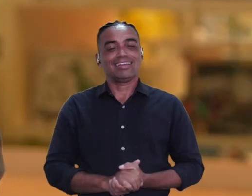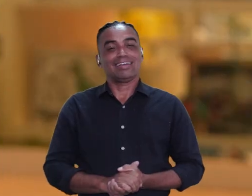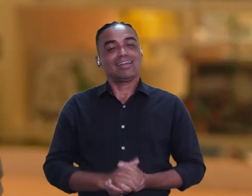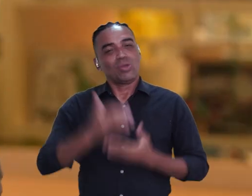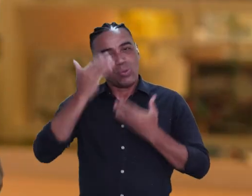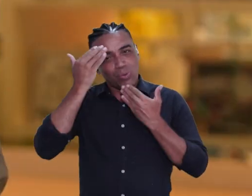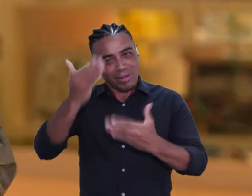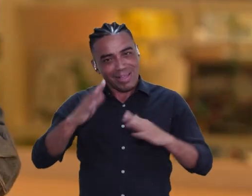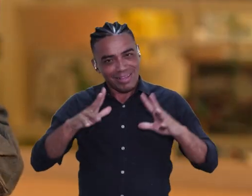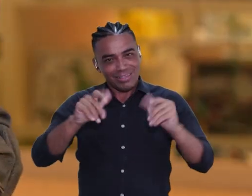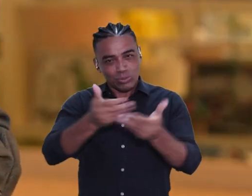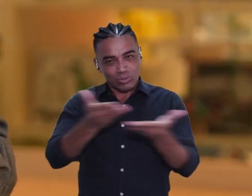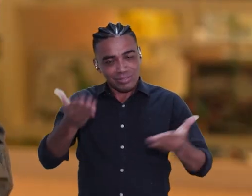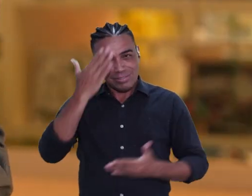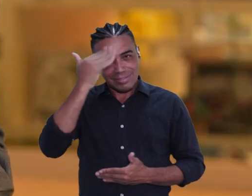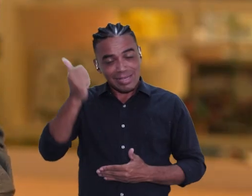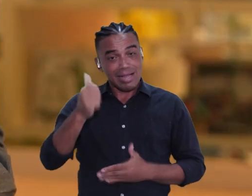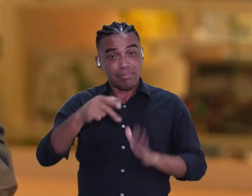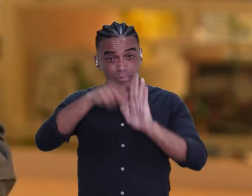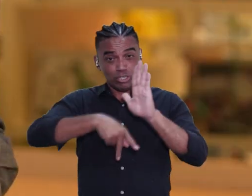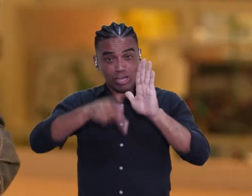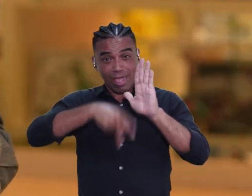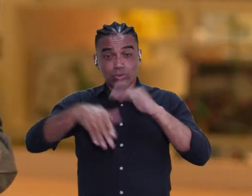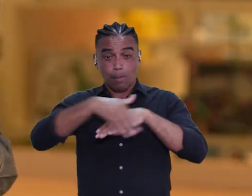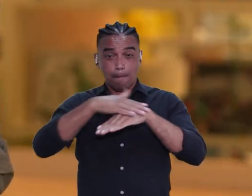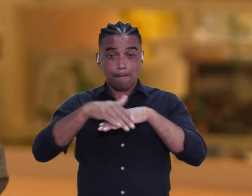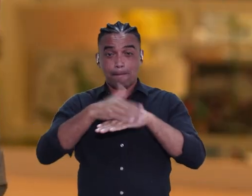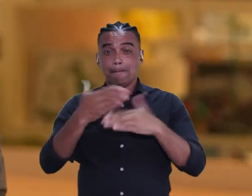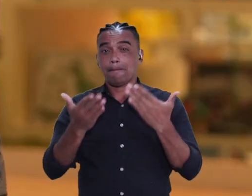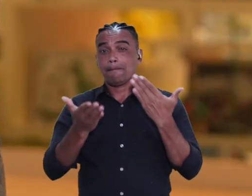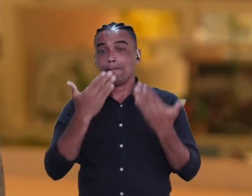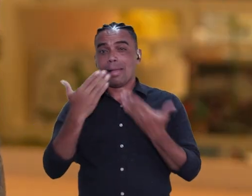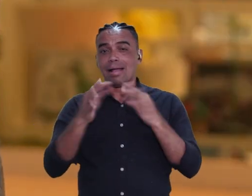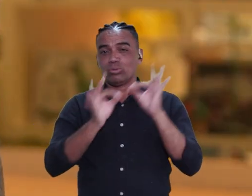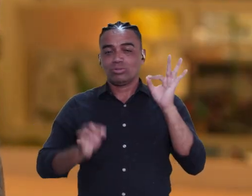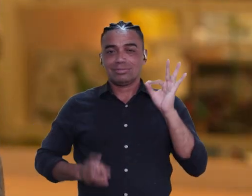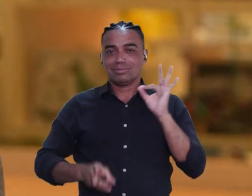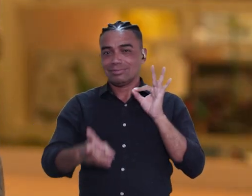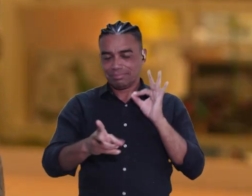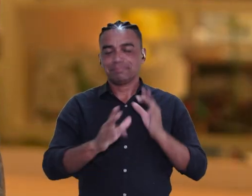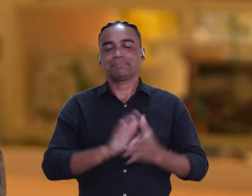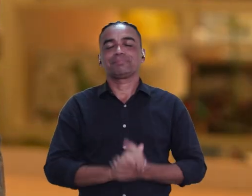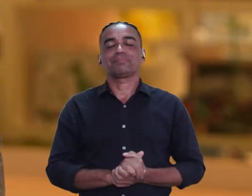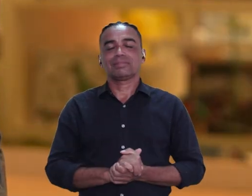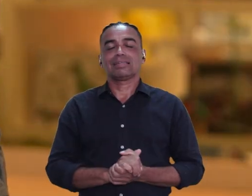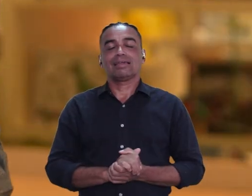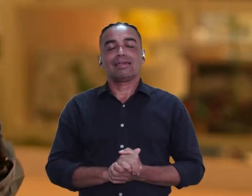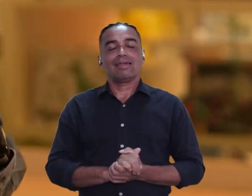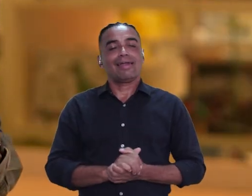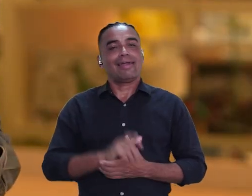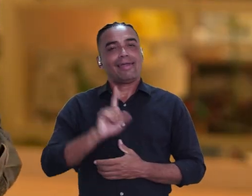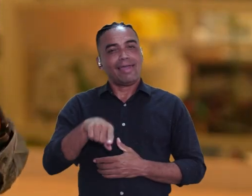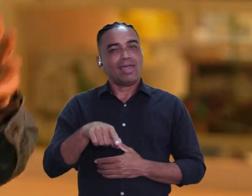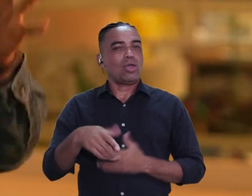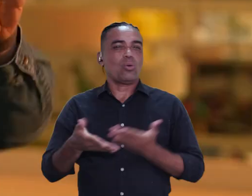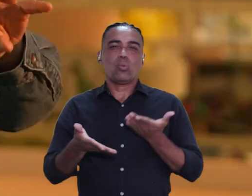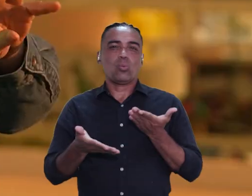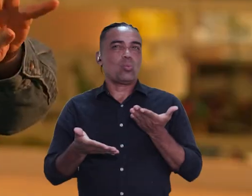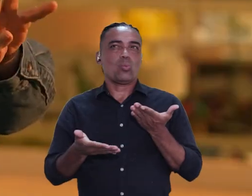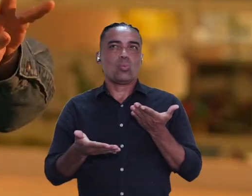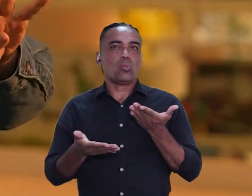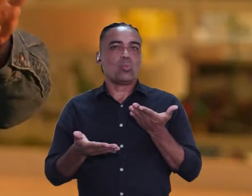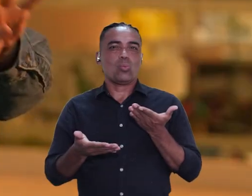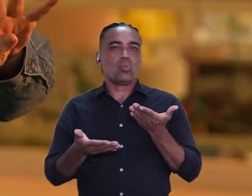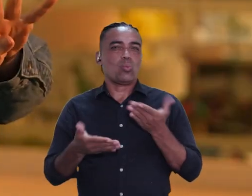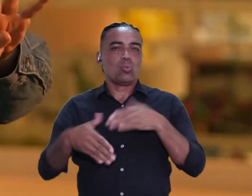Gente, muito obrigado. Vocês sabem que o Sempre um Papo, esse aqui, para os que não sabem, ele é um programa de